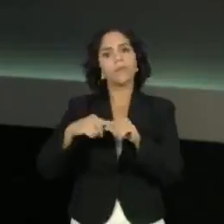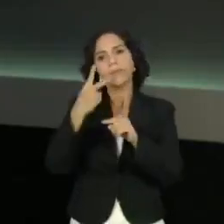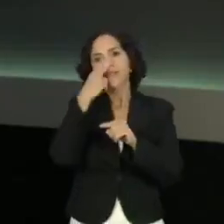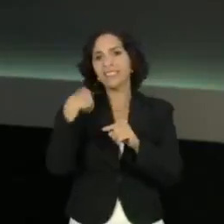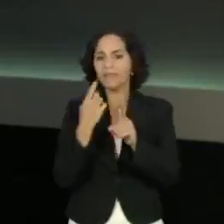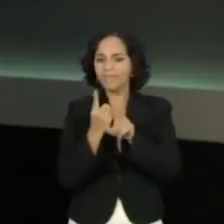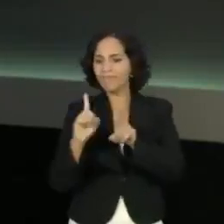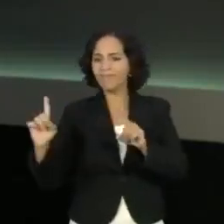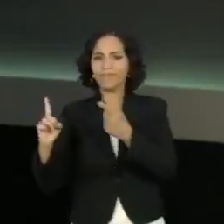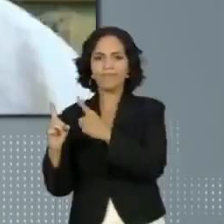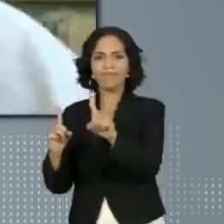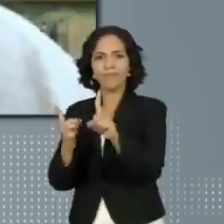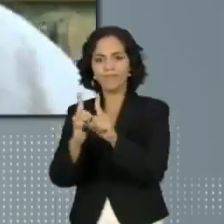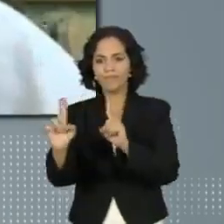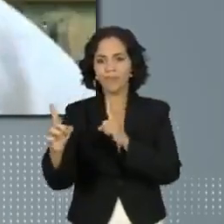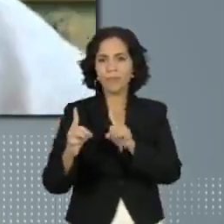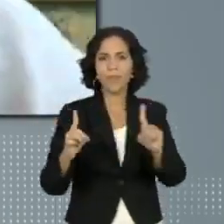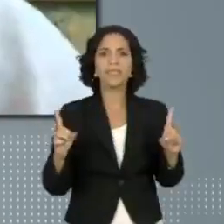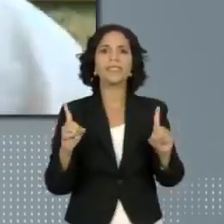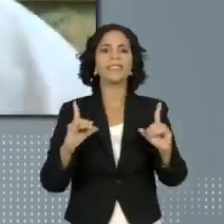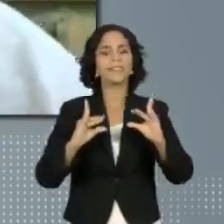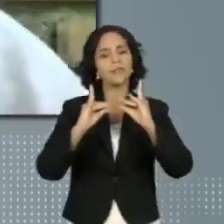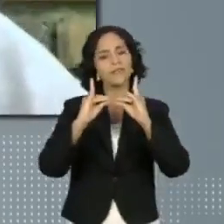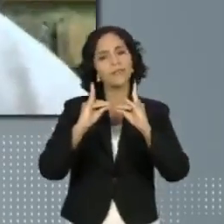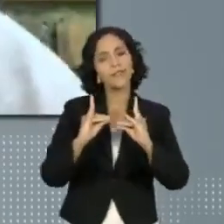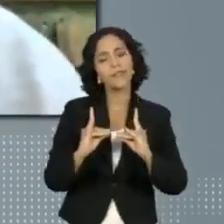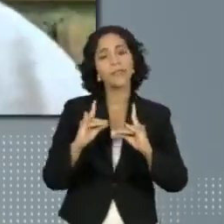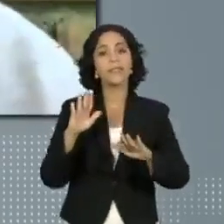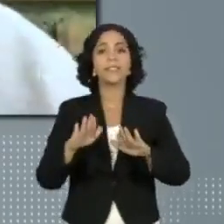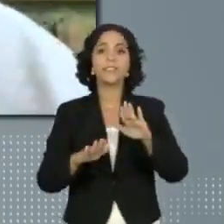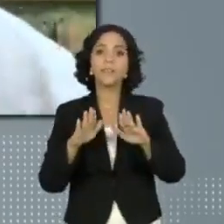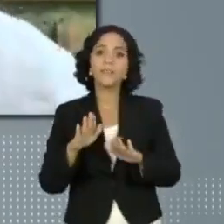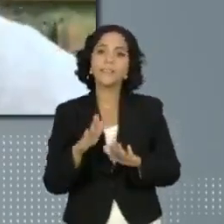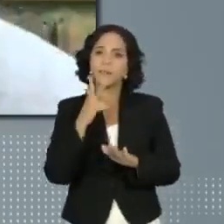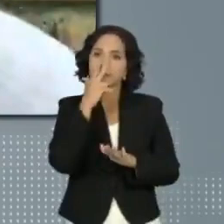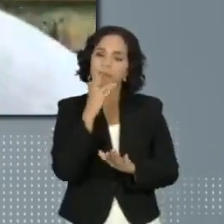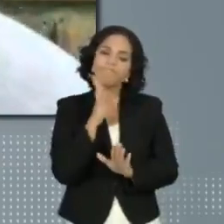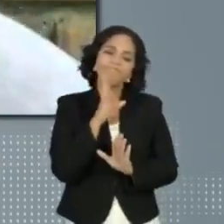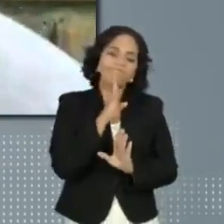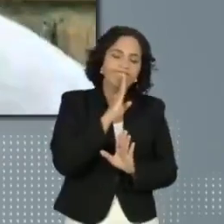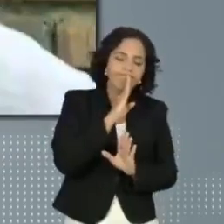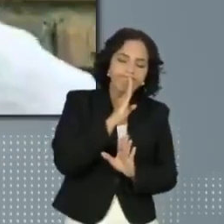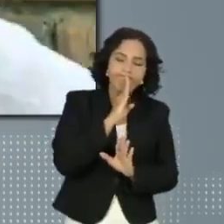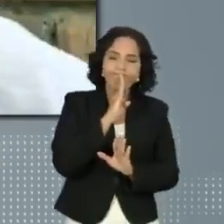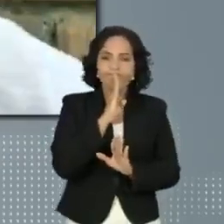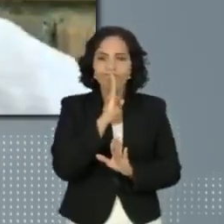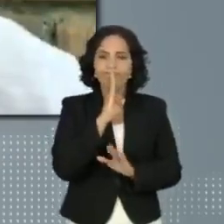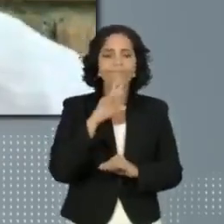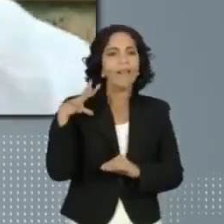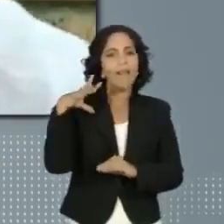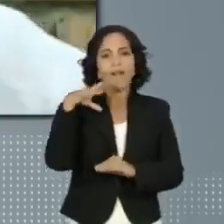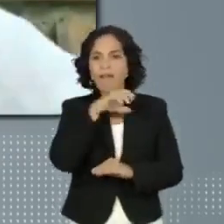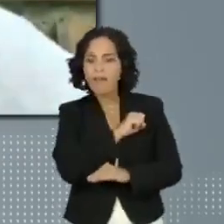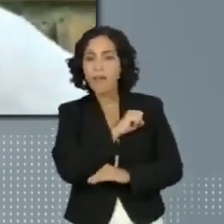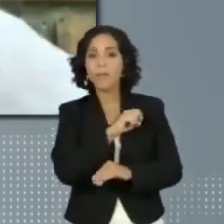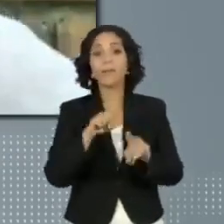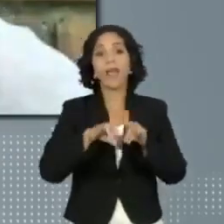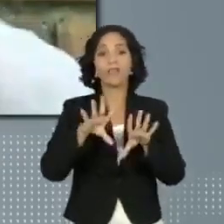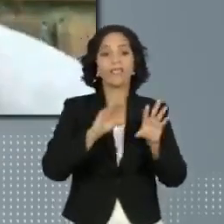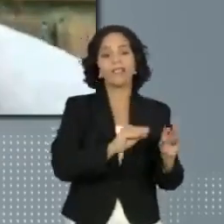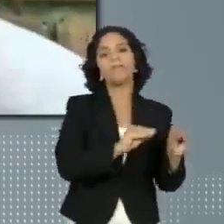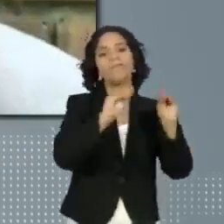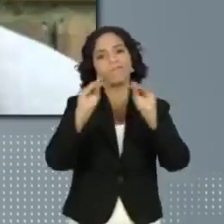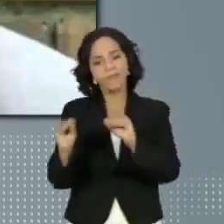apartado da família, tendo um velório às vezes um pouco contrito, tendo que adiar